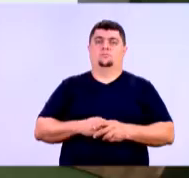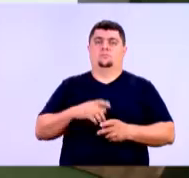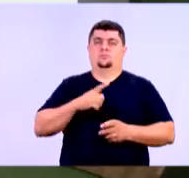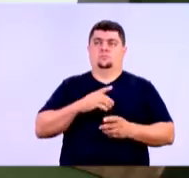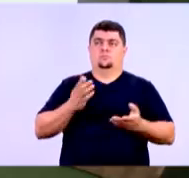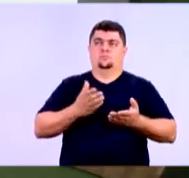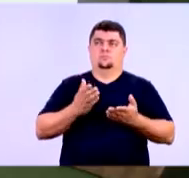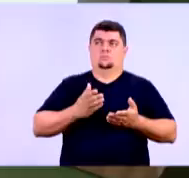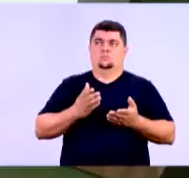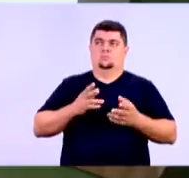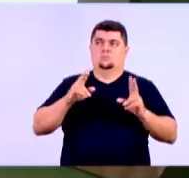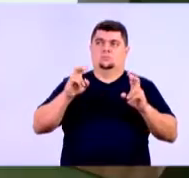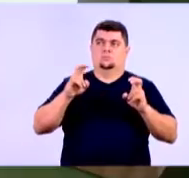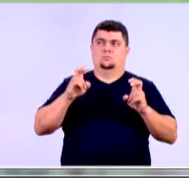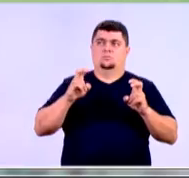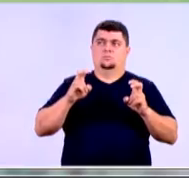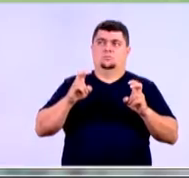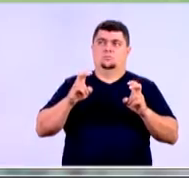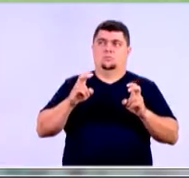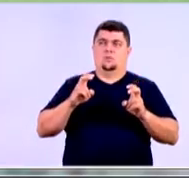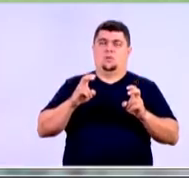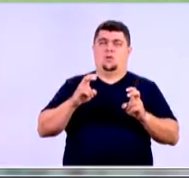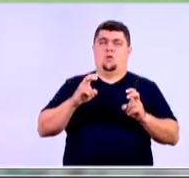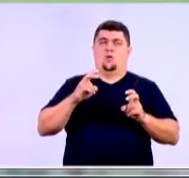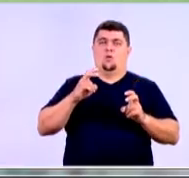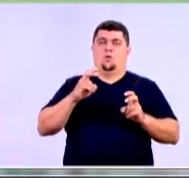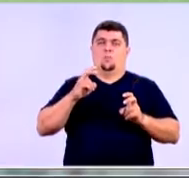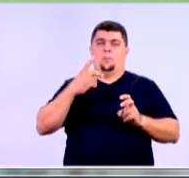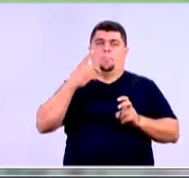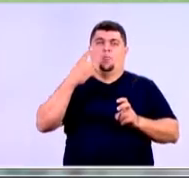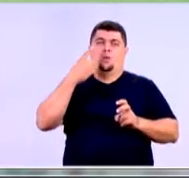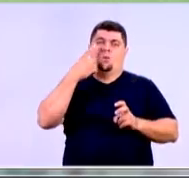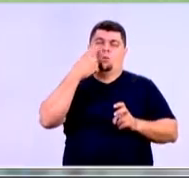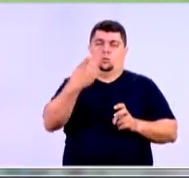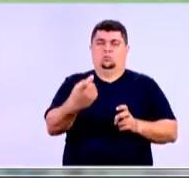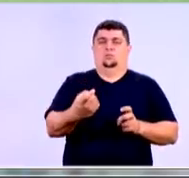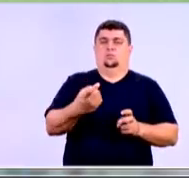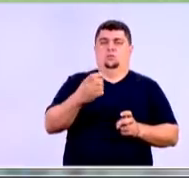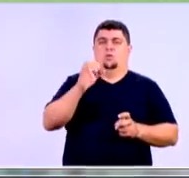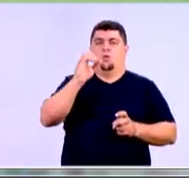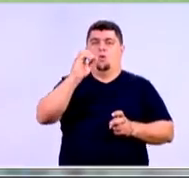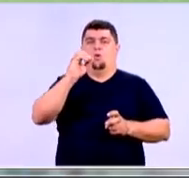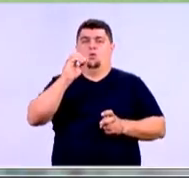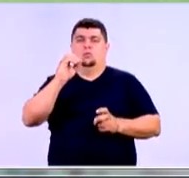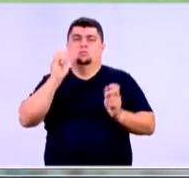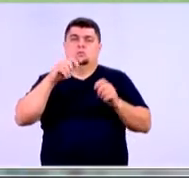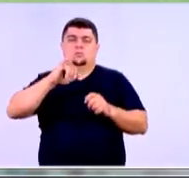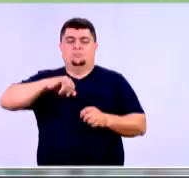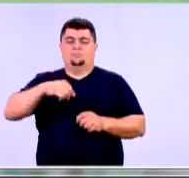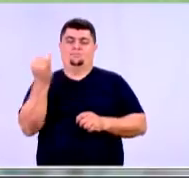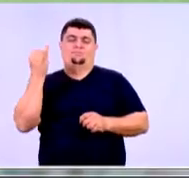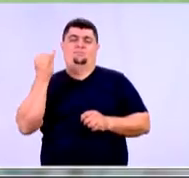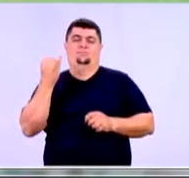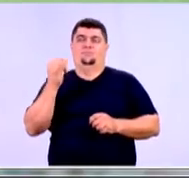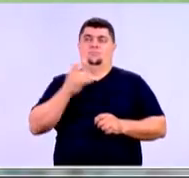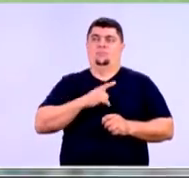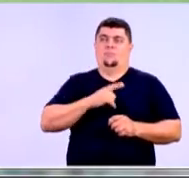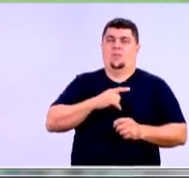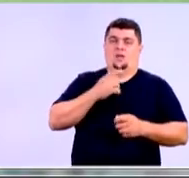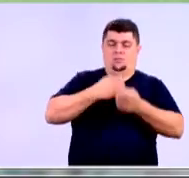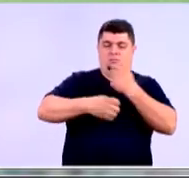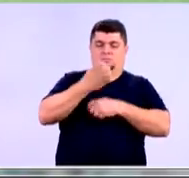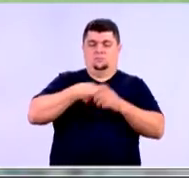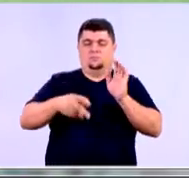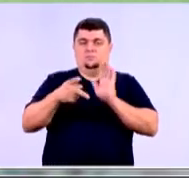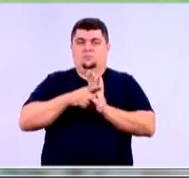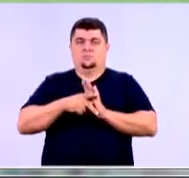como tópico da nossa aula de hoje falar sobre oportunidade. Oportunidade, gente, é um conceito que está muito ligado à noção de empreendedorismo. A ideia da